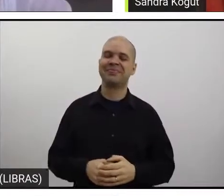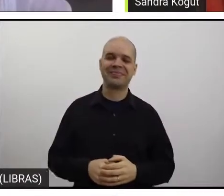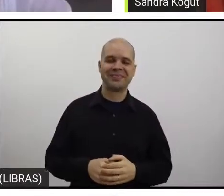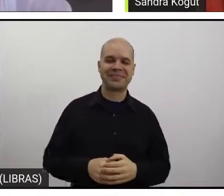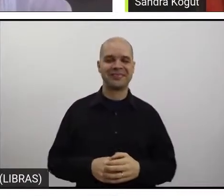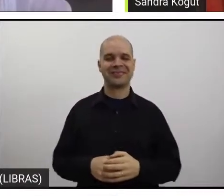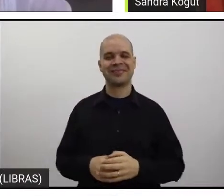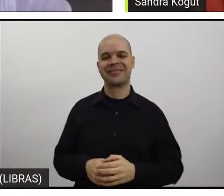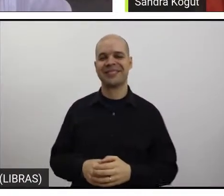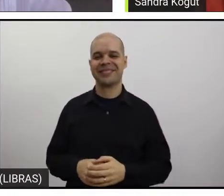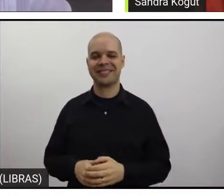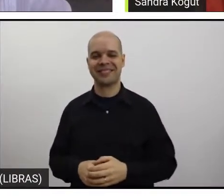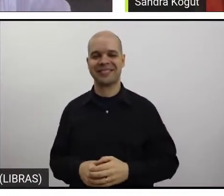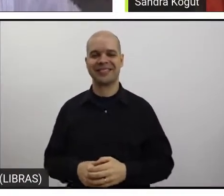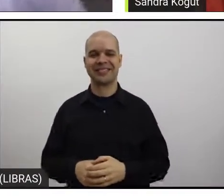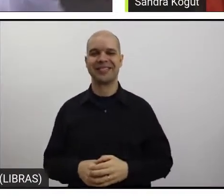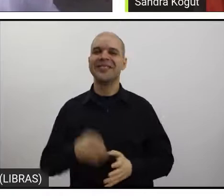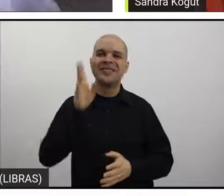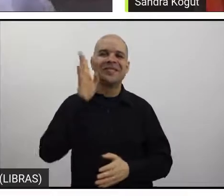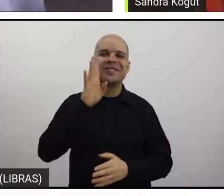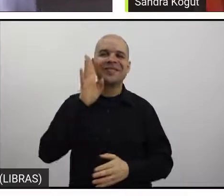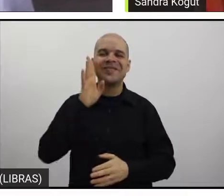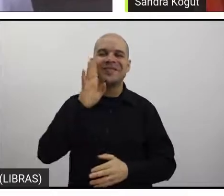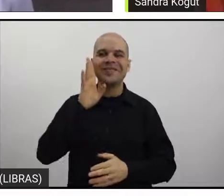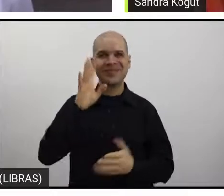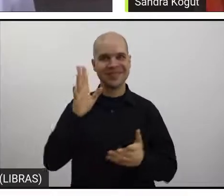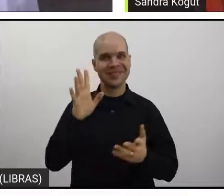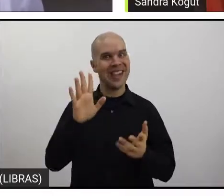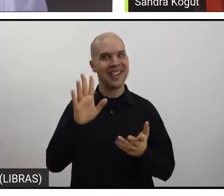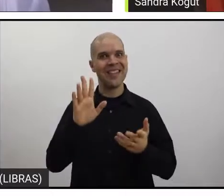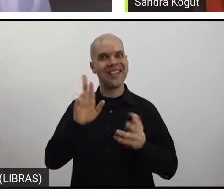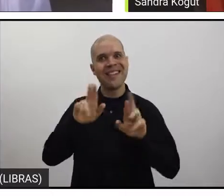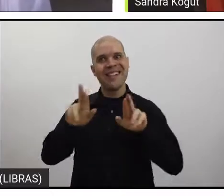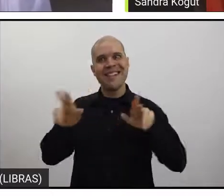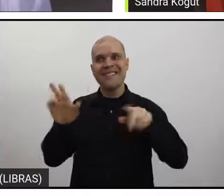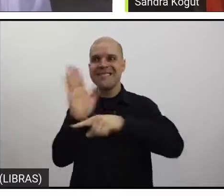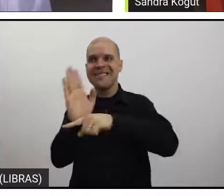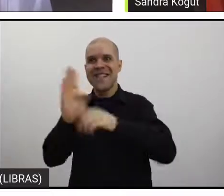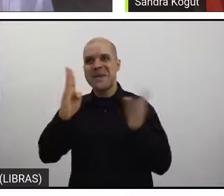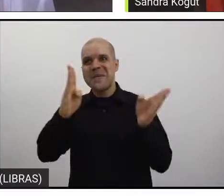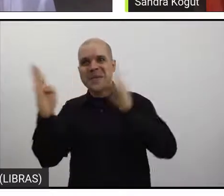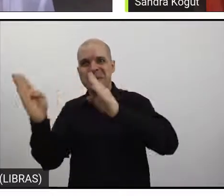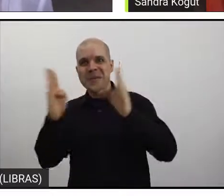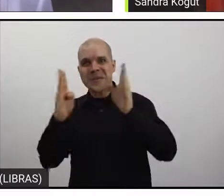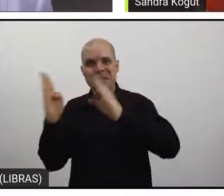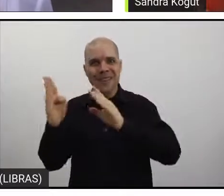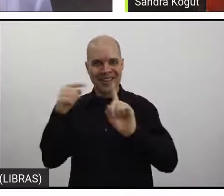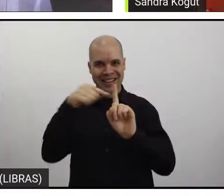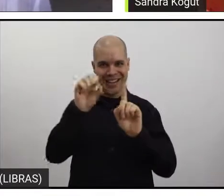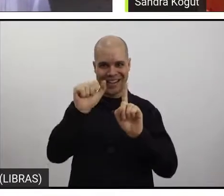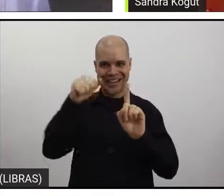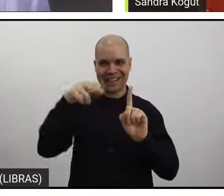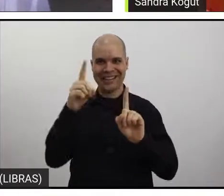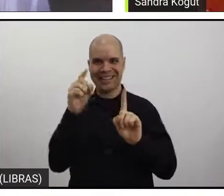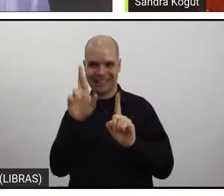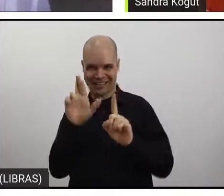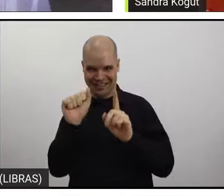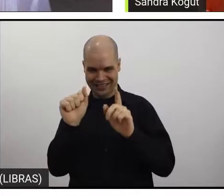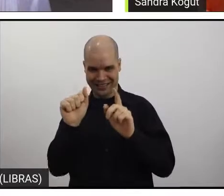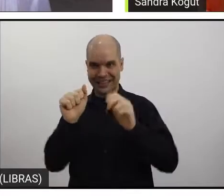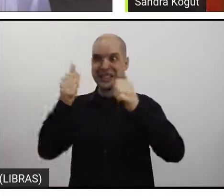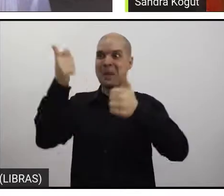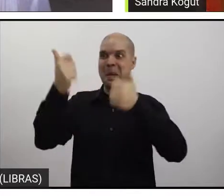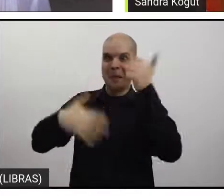a gente selecionou um último trabalho aqui para mostrar, e até quem quiser mandar algumas